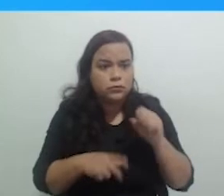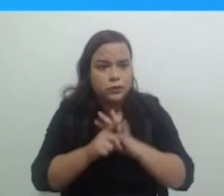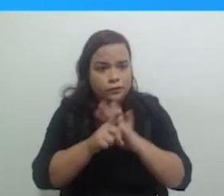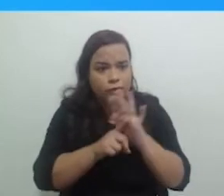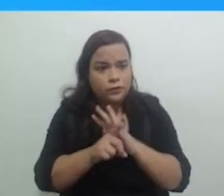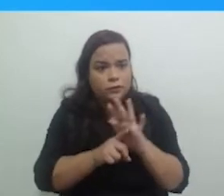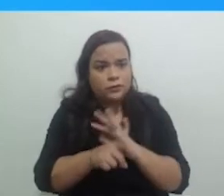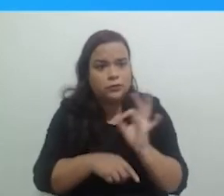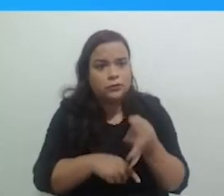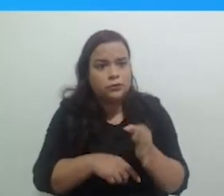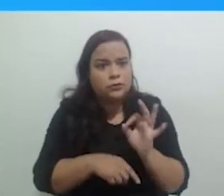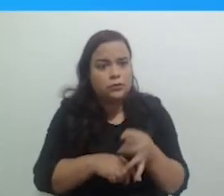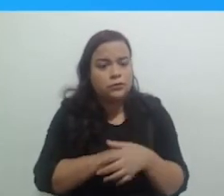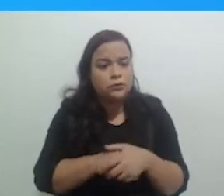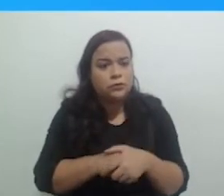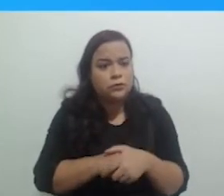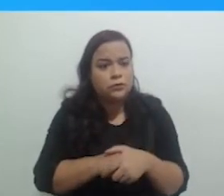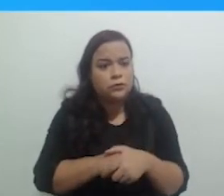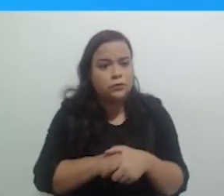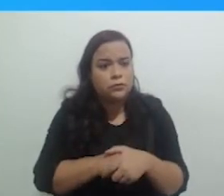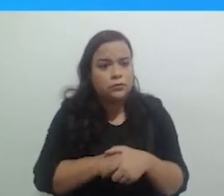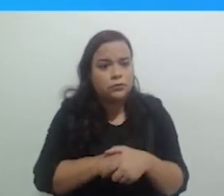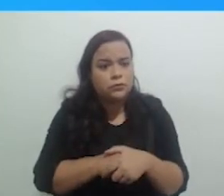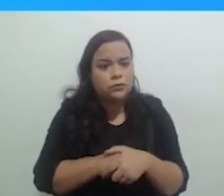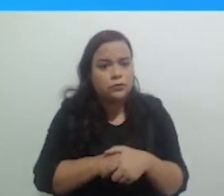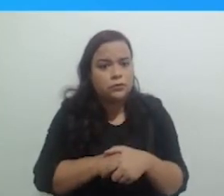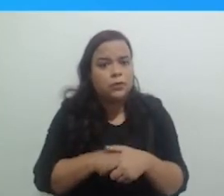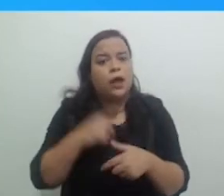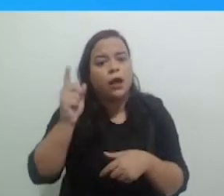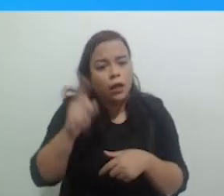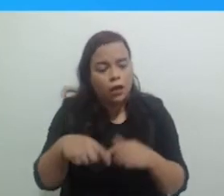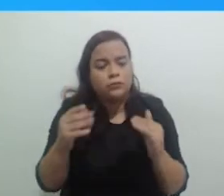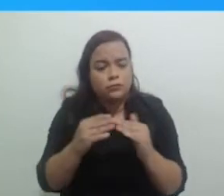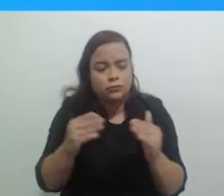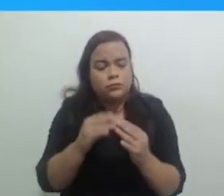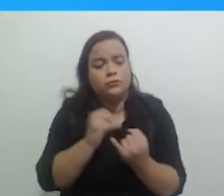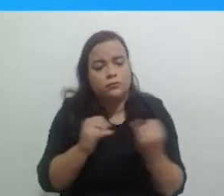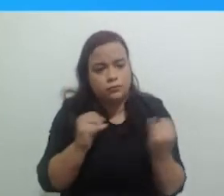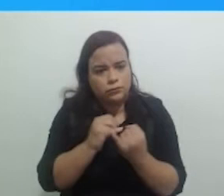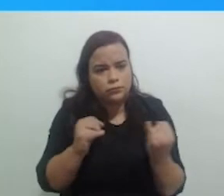correto. Assim. Procedência parcial. Parcial. Desembargador parcial. Virgílio.